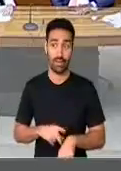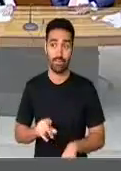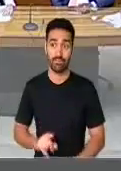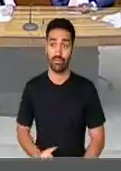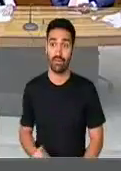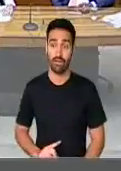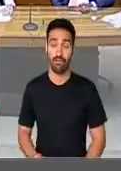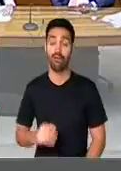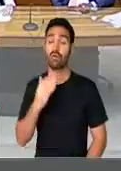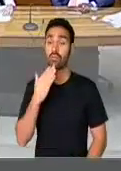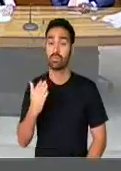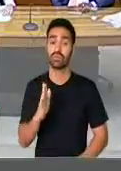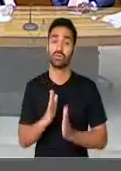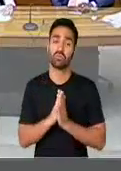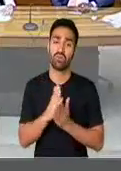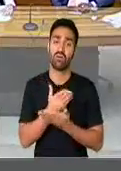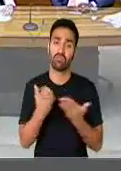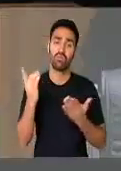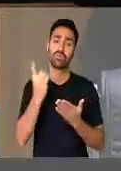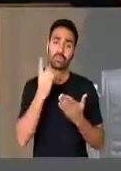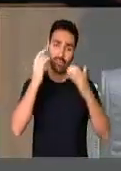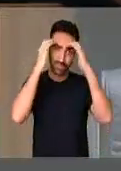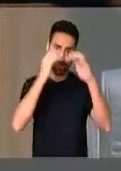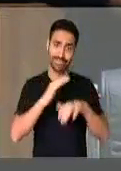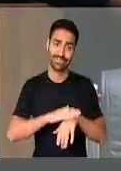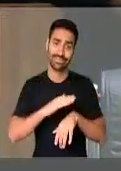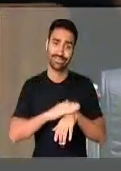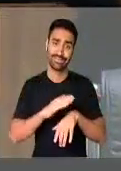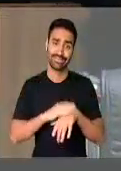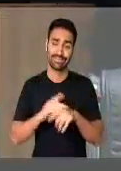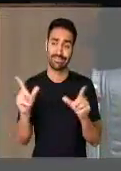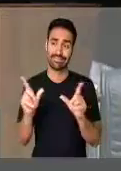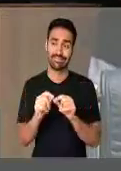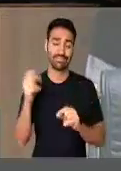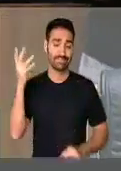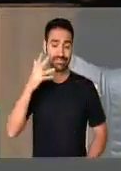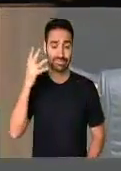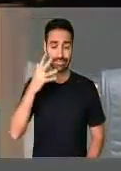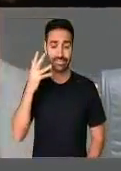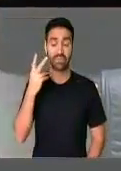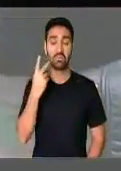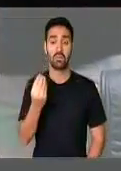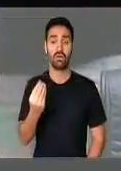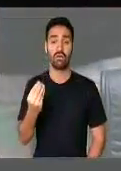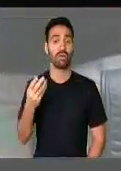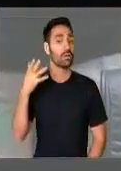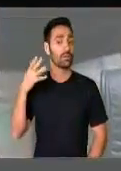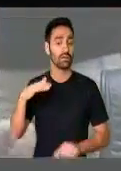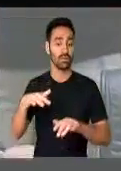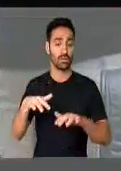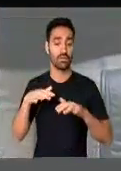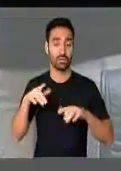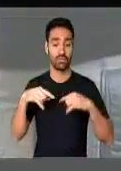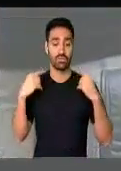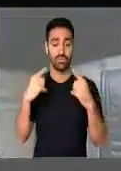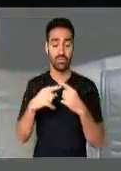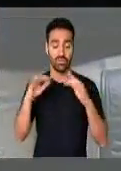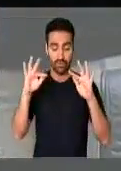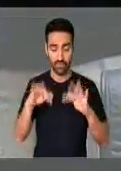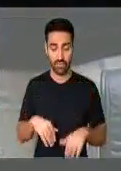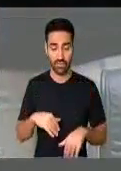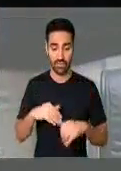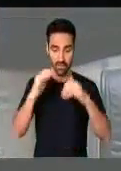Senhores, peço aos ilustres deputados que se atenham ao tempo para que concluamos esta nobre sessão no